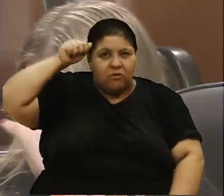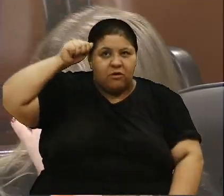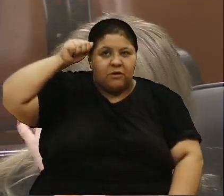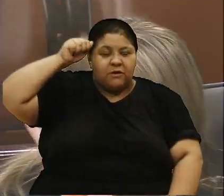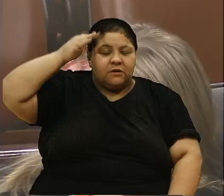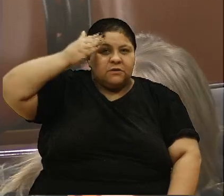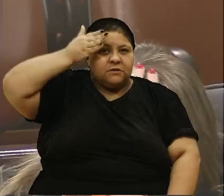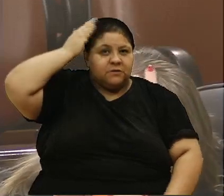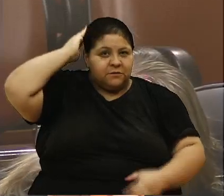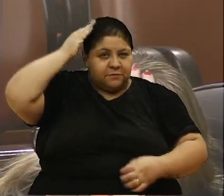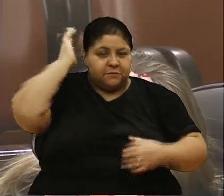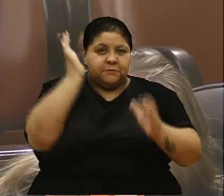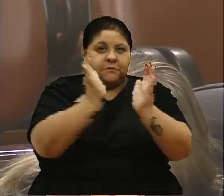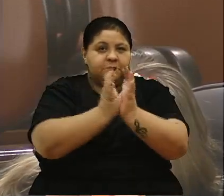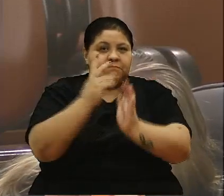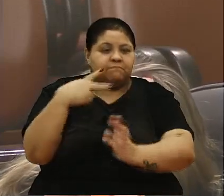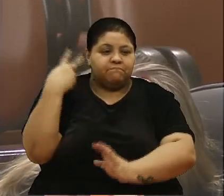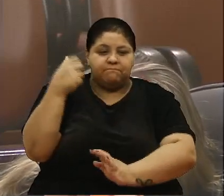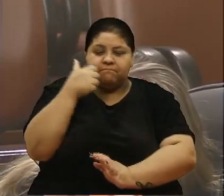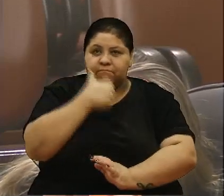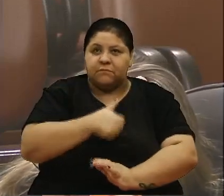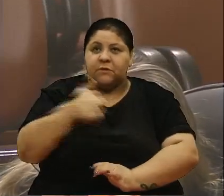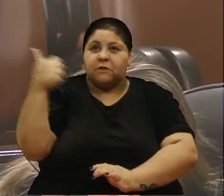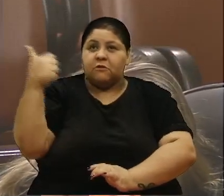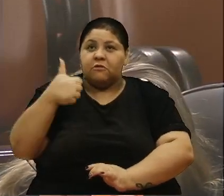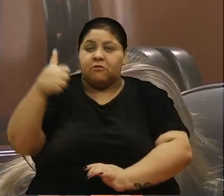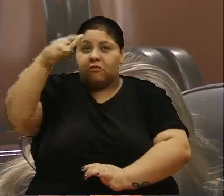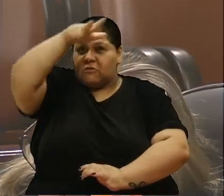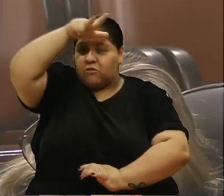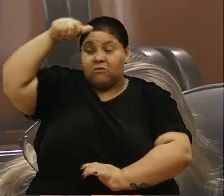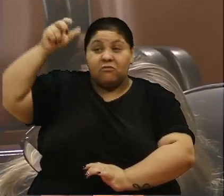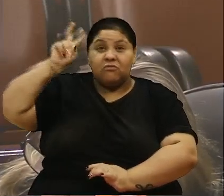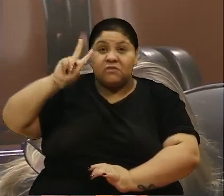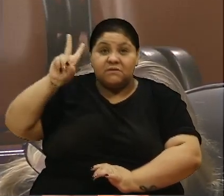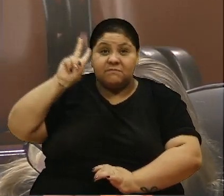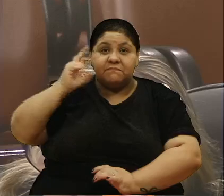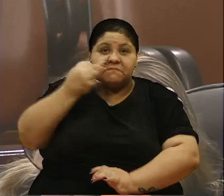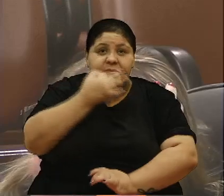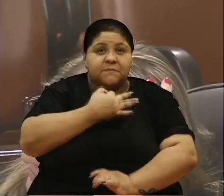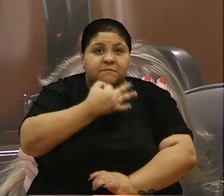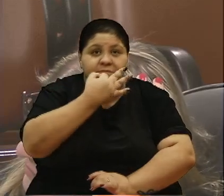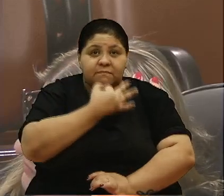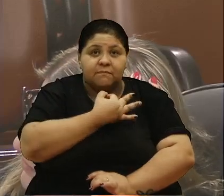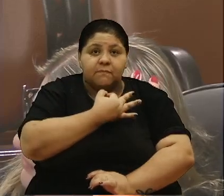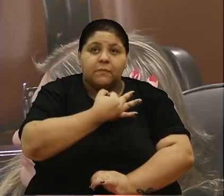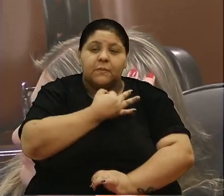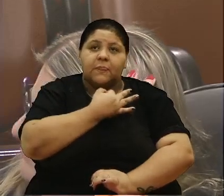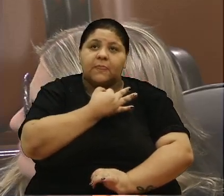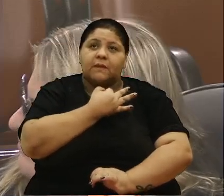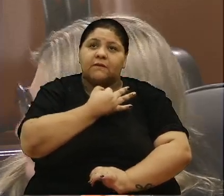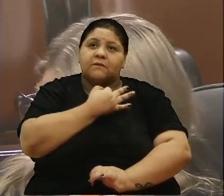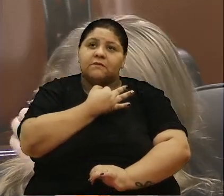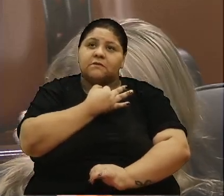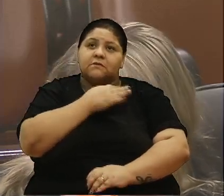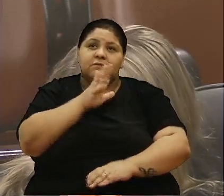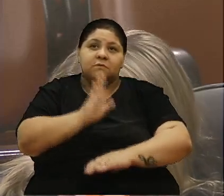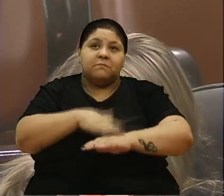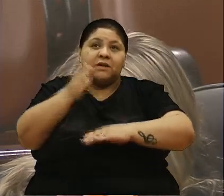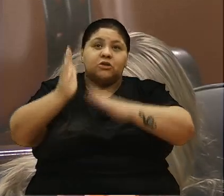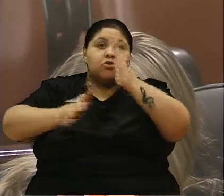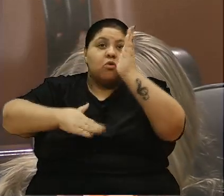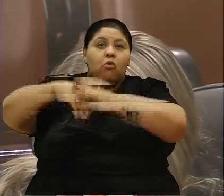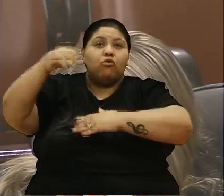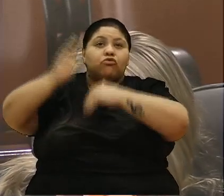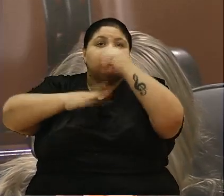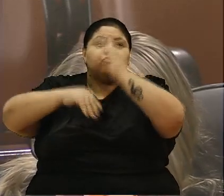colegas vereadores e vereadoras, foi o primeiro prefeito na história de Caxias do Sul que mais construiu escolas de